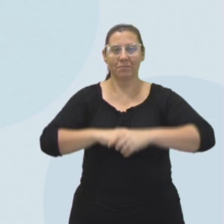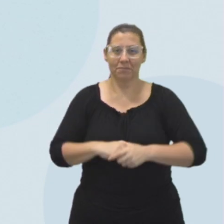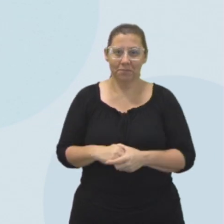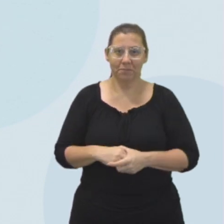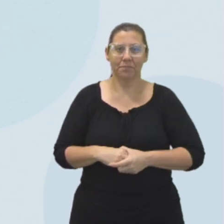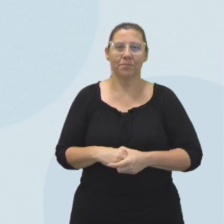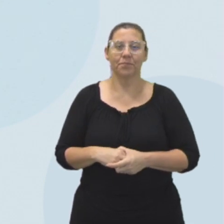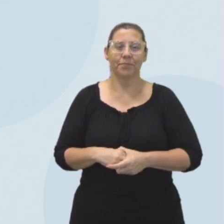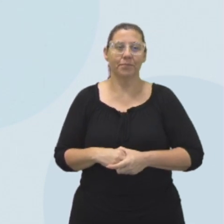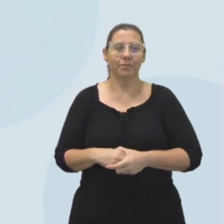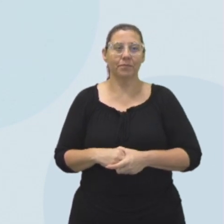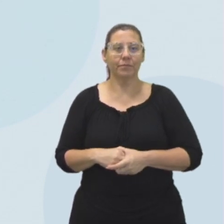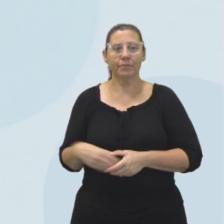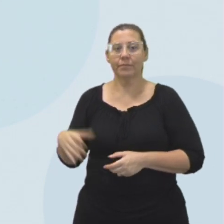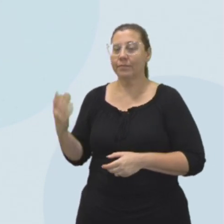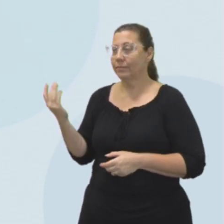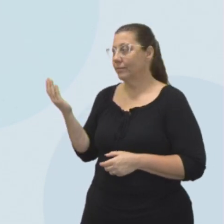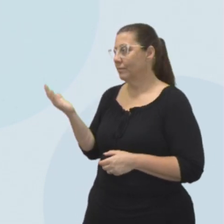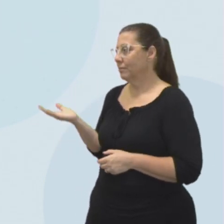slide.